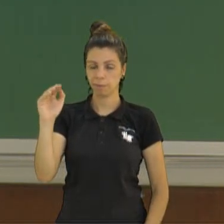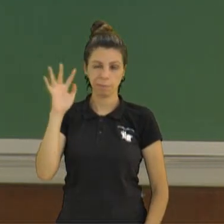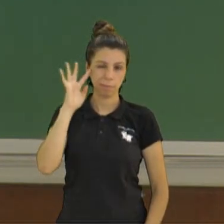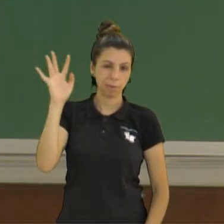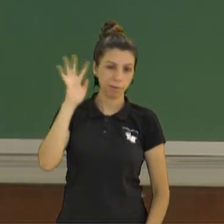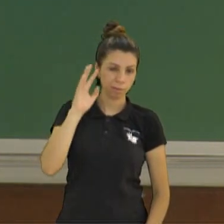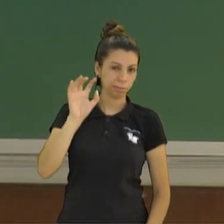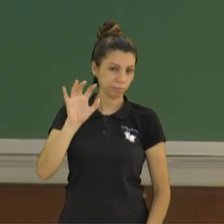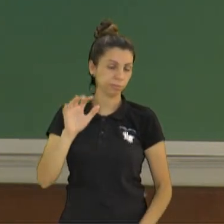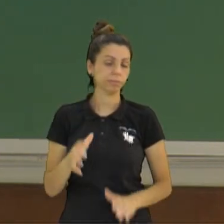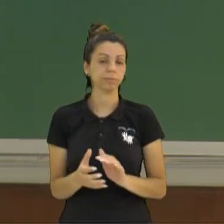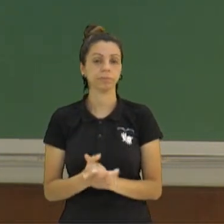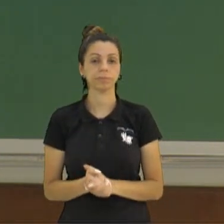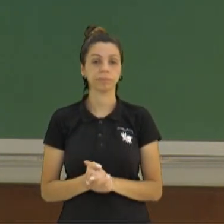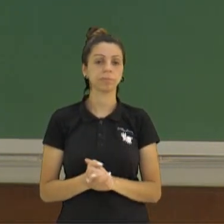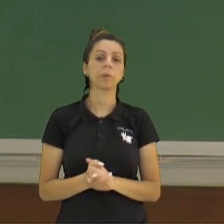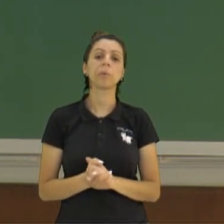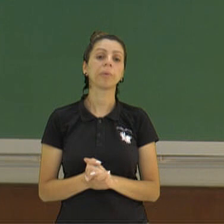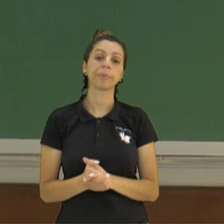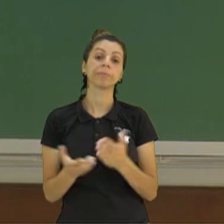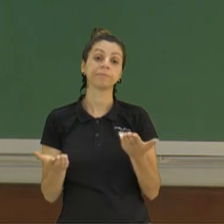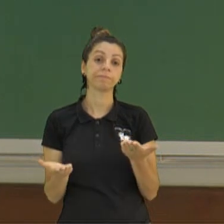sobre isso. Essas grandezas são o quê?